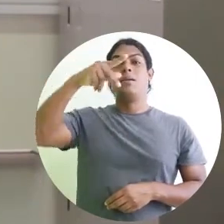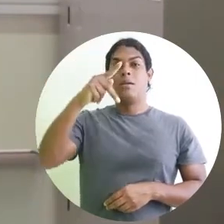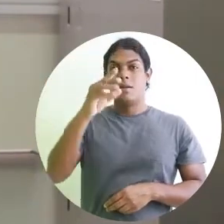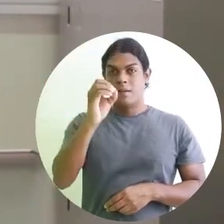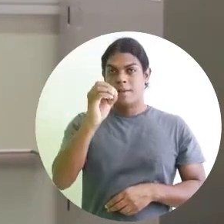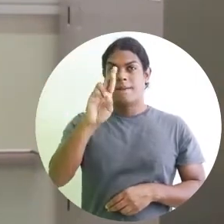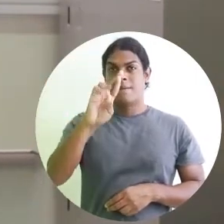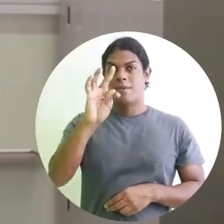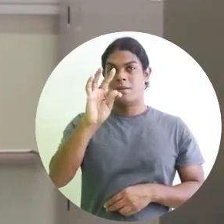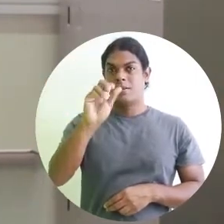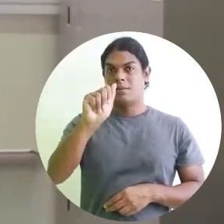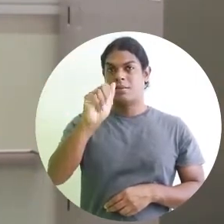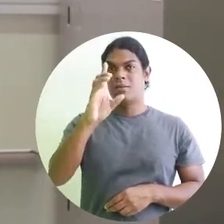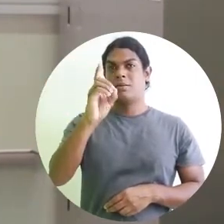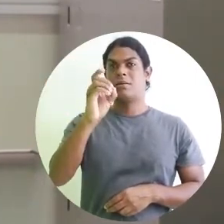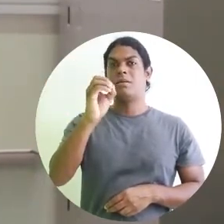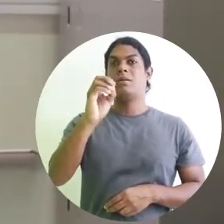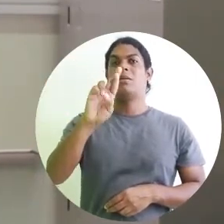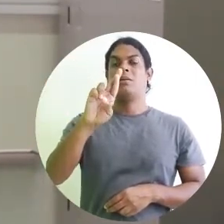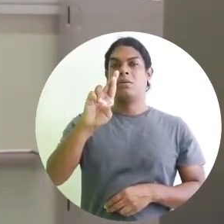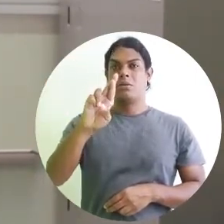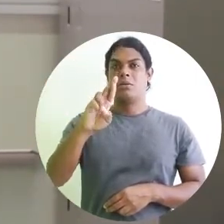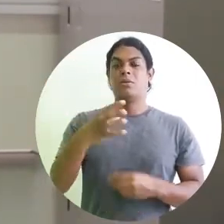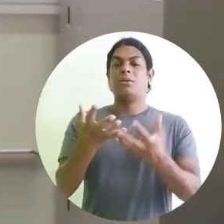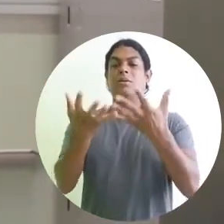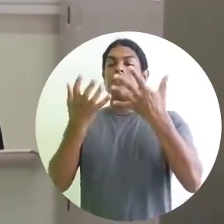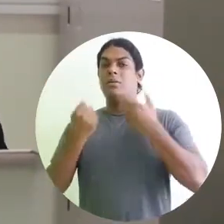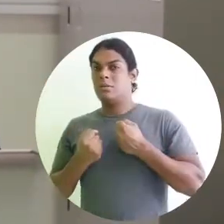ele recebe a mercadoria,